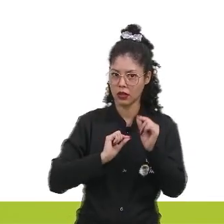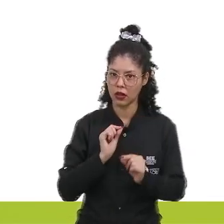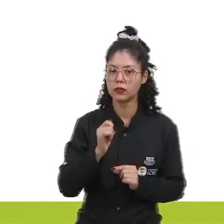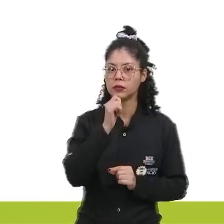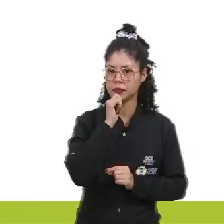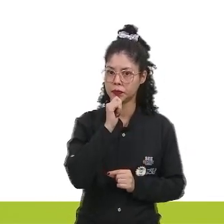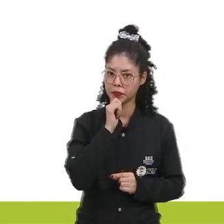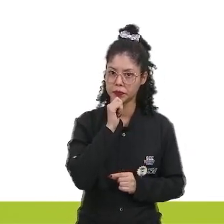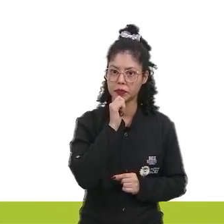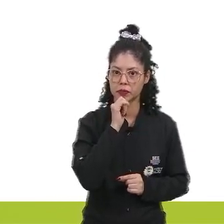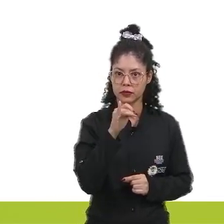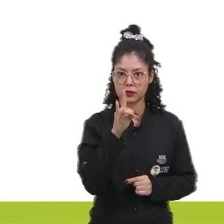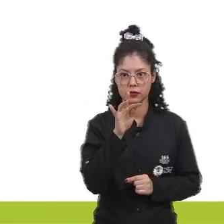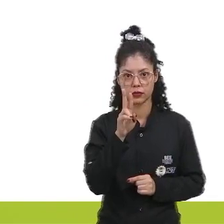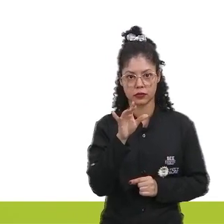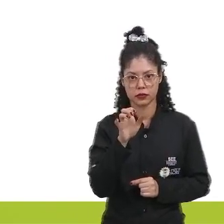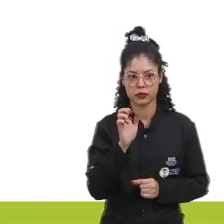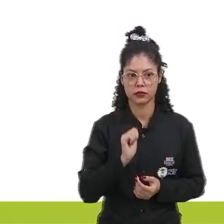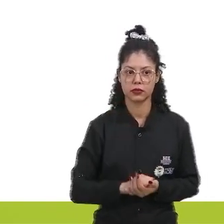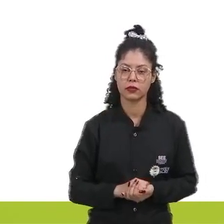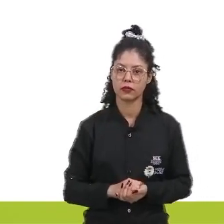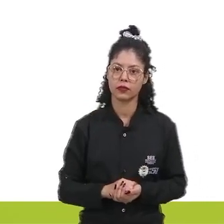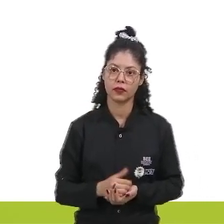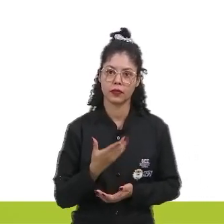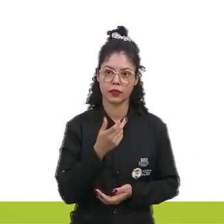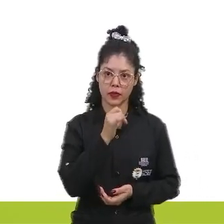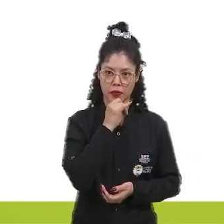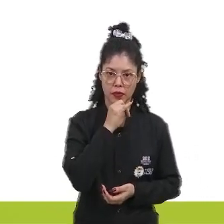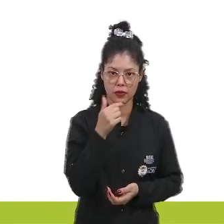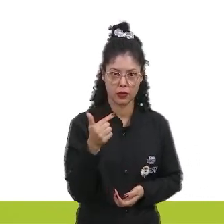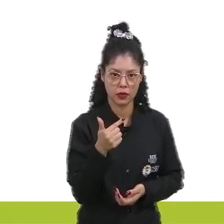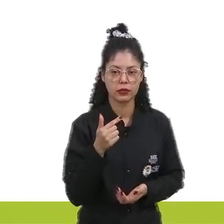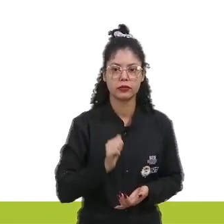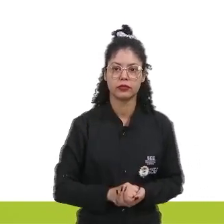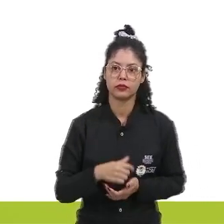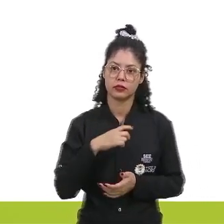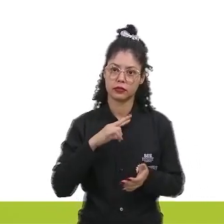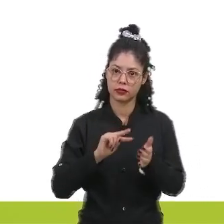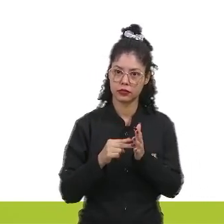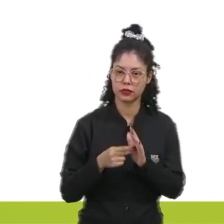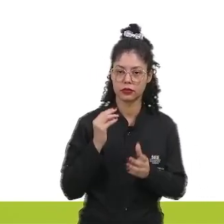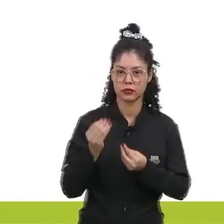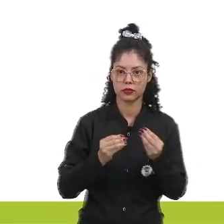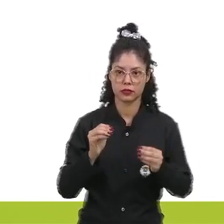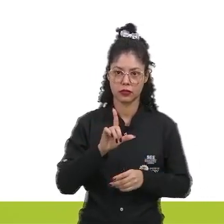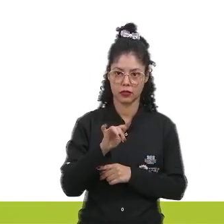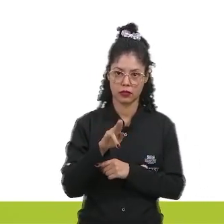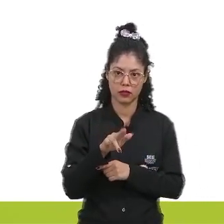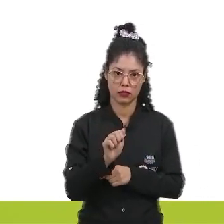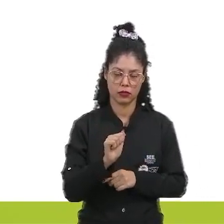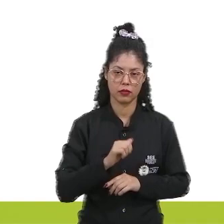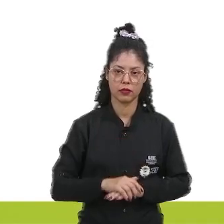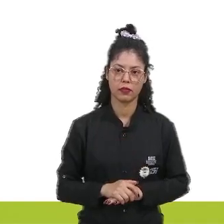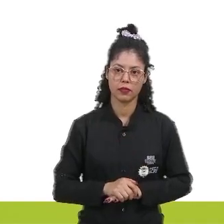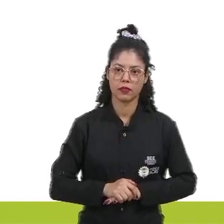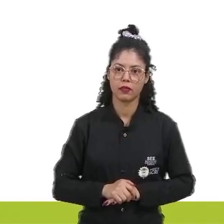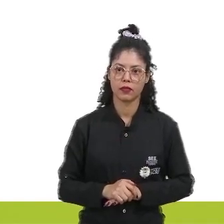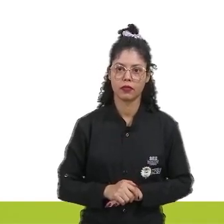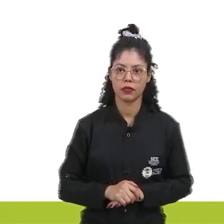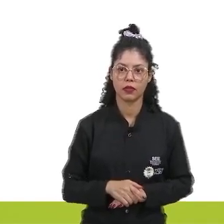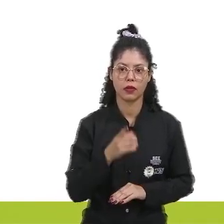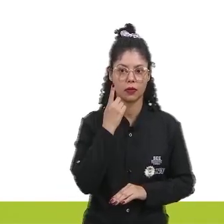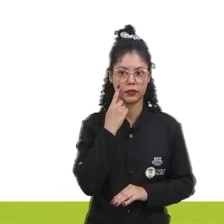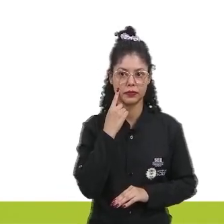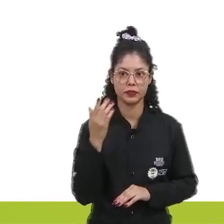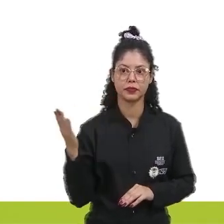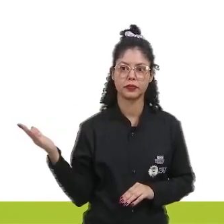de ser identidade, nesse caso, do exemplo número 2 aqui, a gente identifica também como uma função linear, tá bom? Vamos lá. Olhando